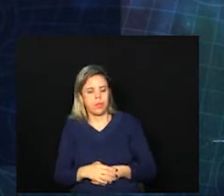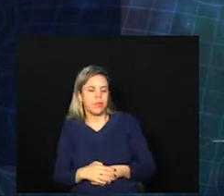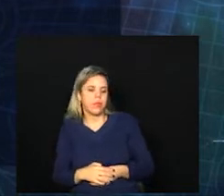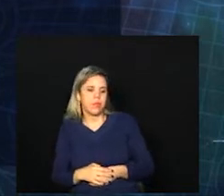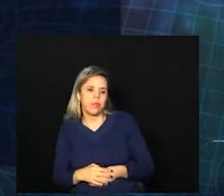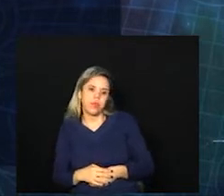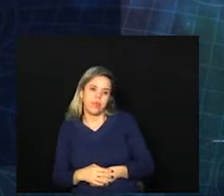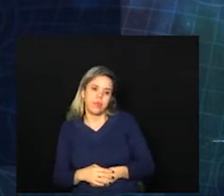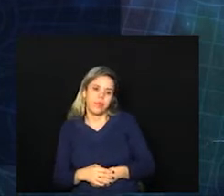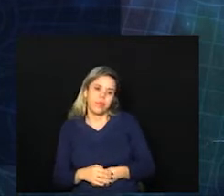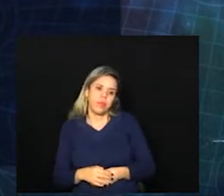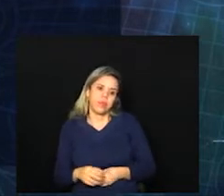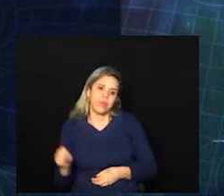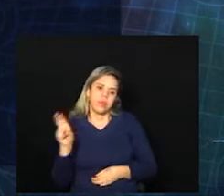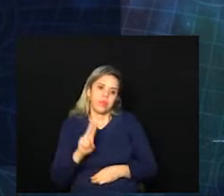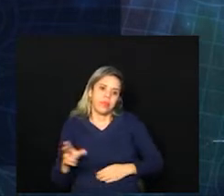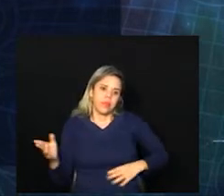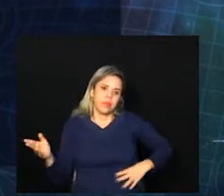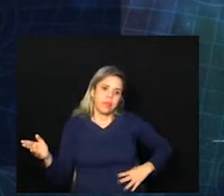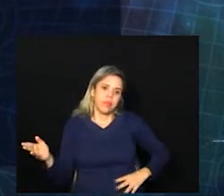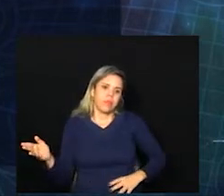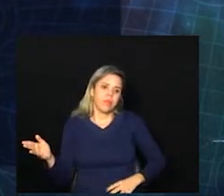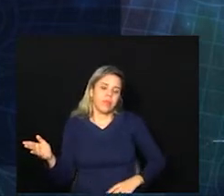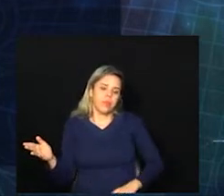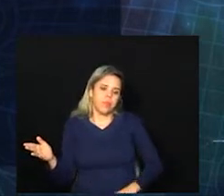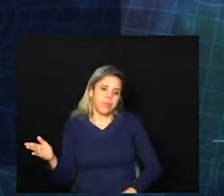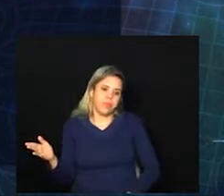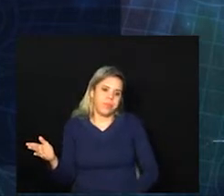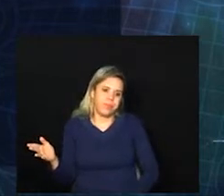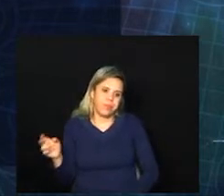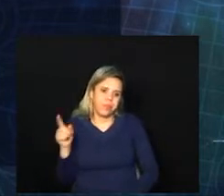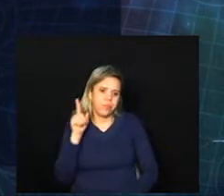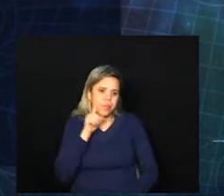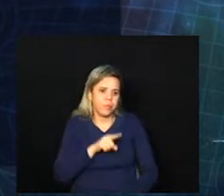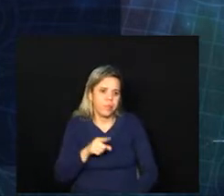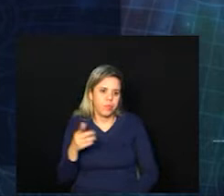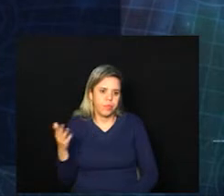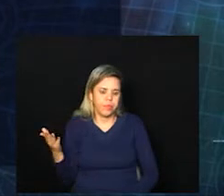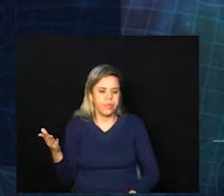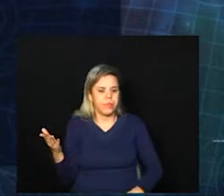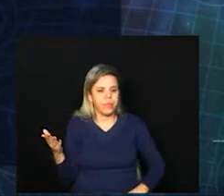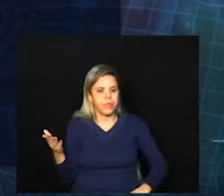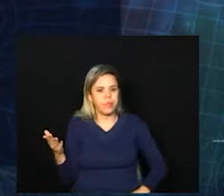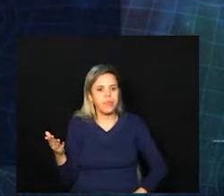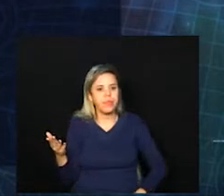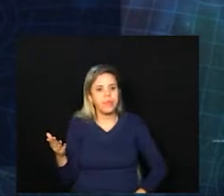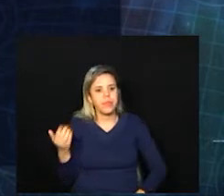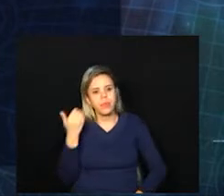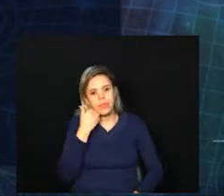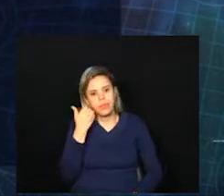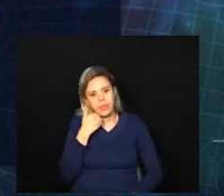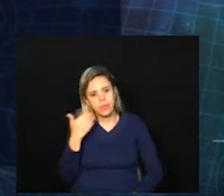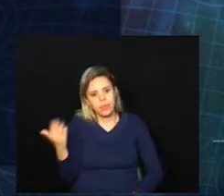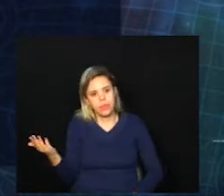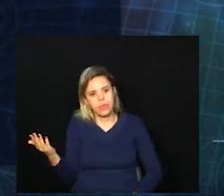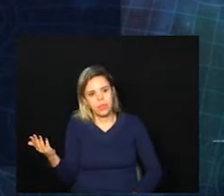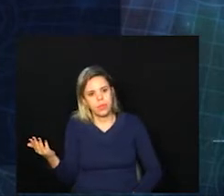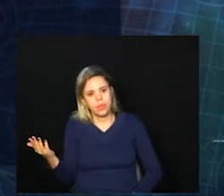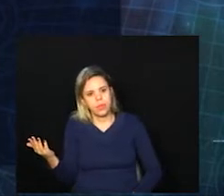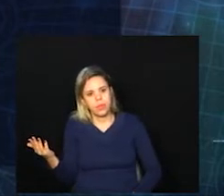4.223 óbitos confirmados. Sumaré, 948, Americana, 812, Santa Bárbara do